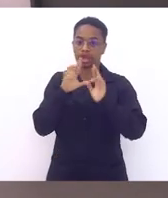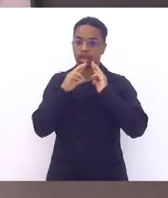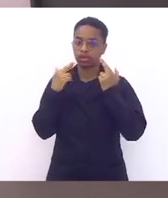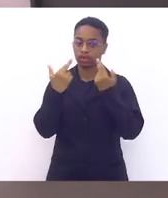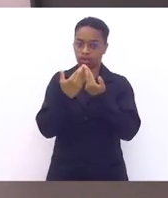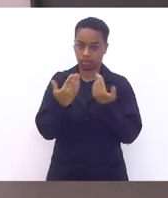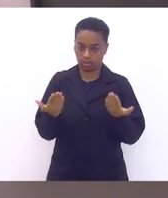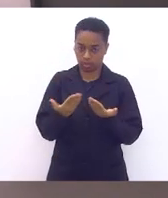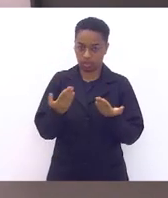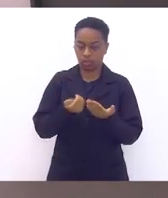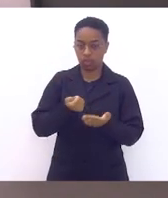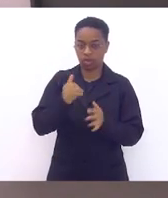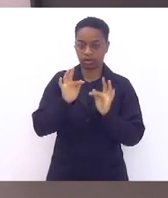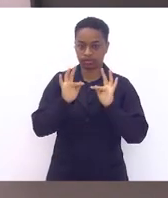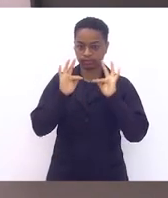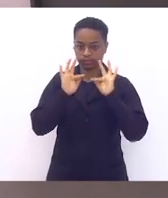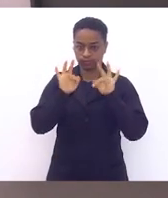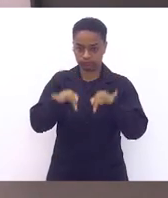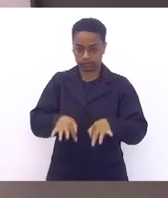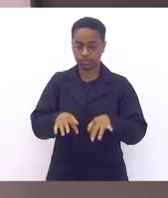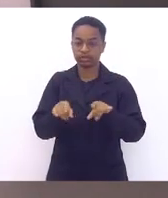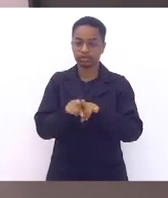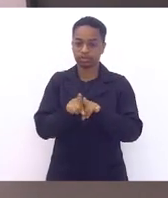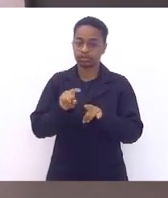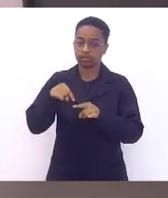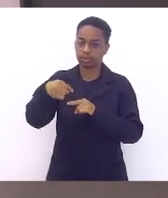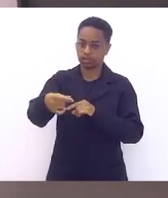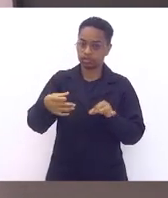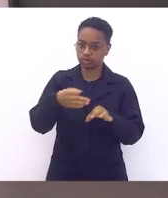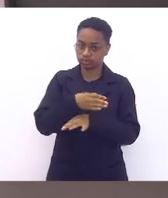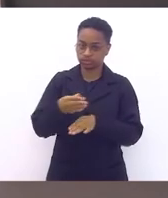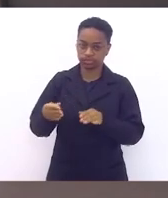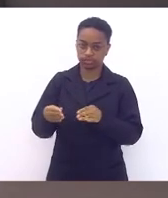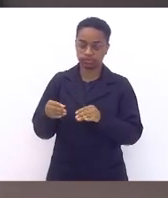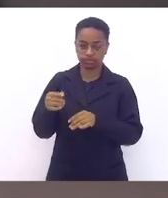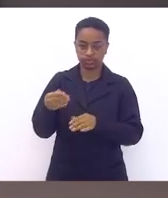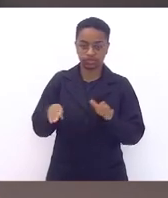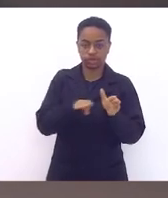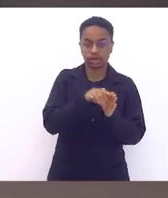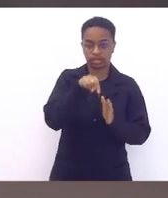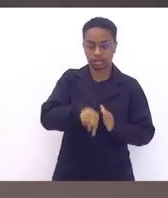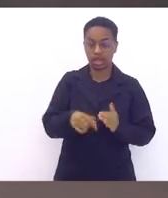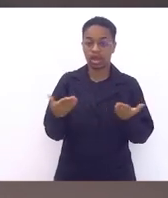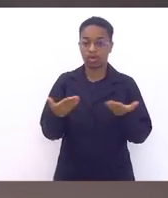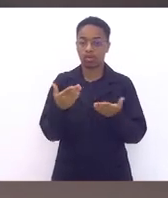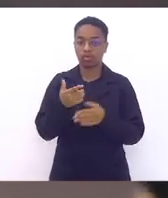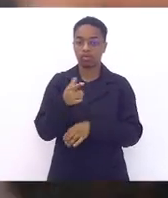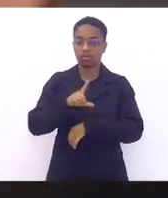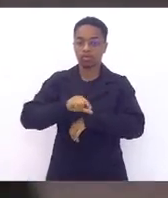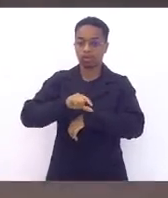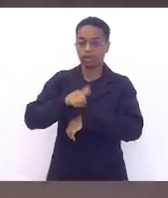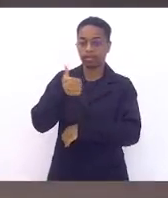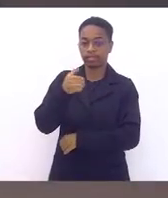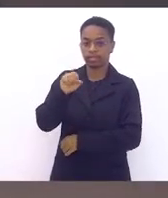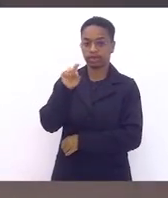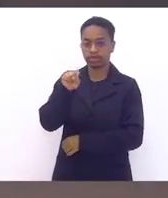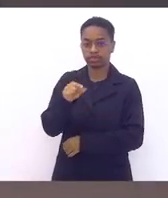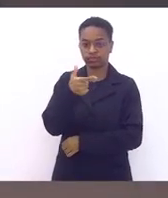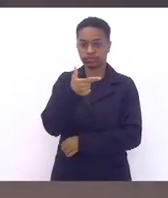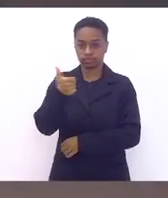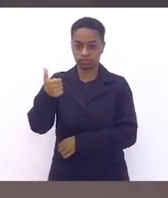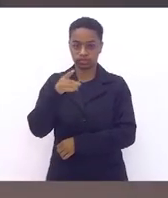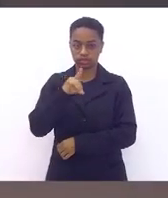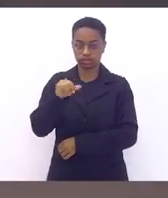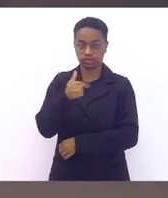e virá logo em seguida para cá. Então, às 10 horas e 21 minutos do dia 26 de setembro